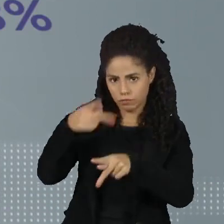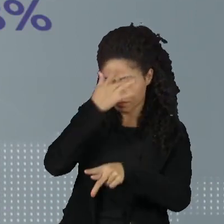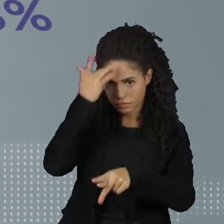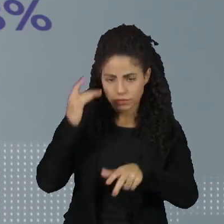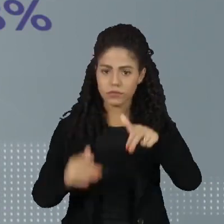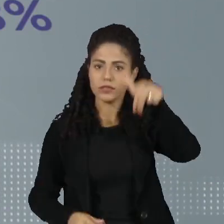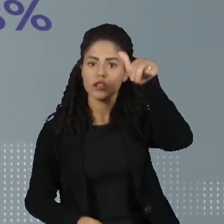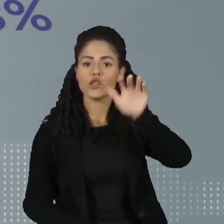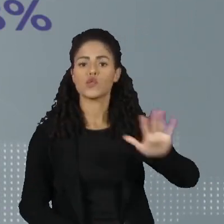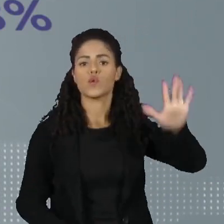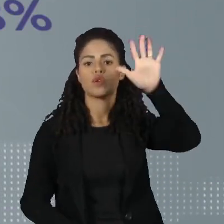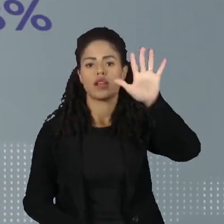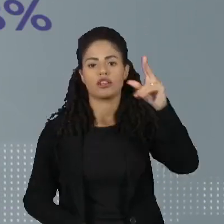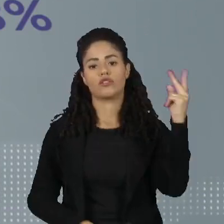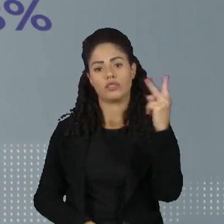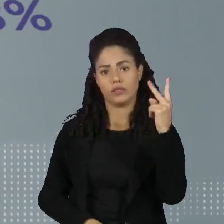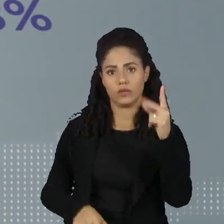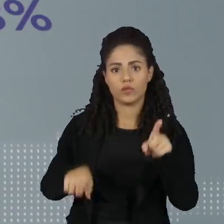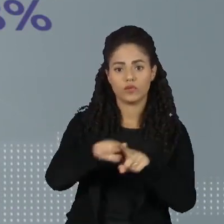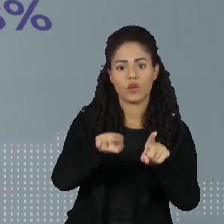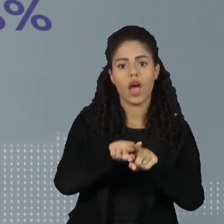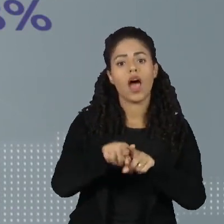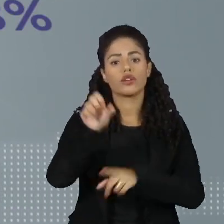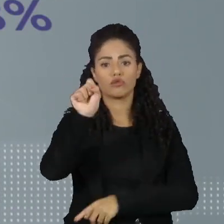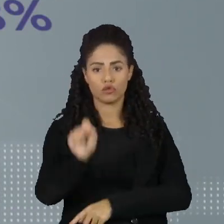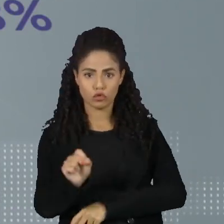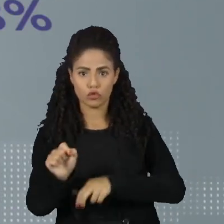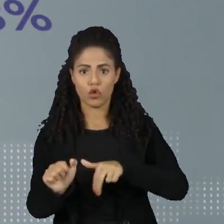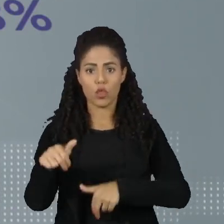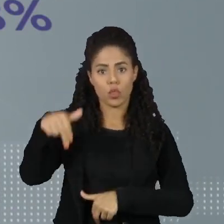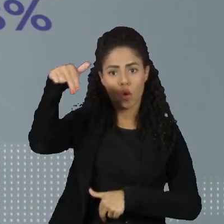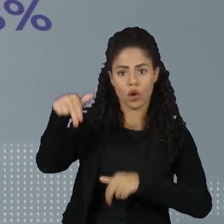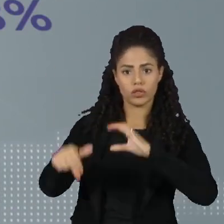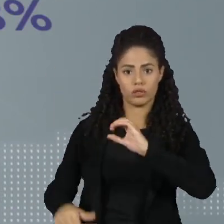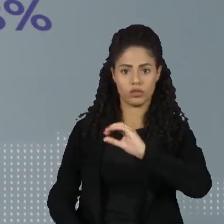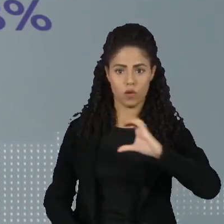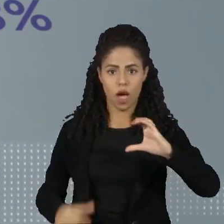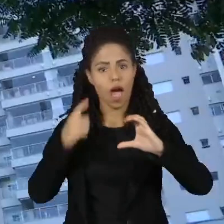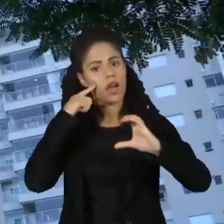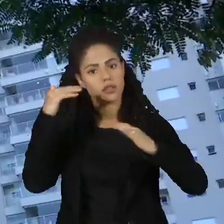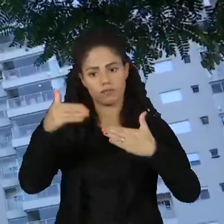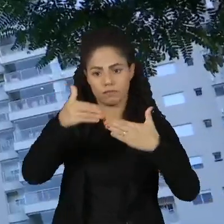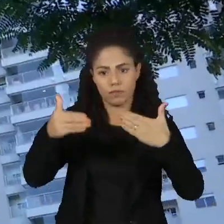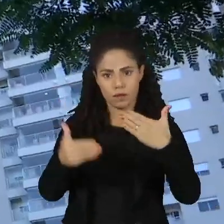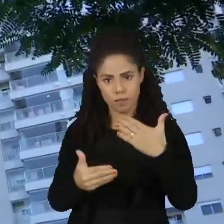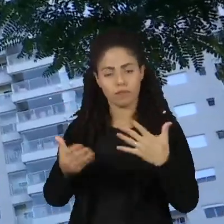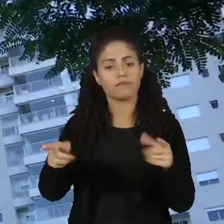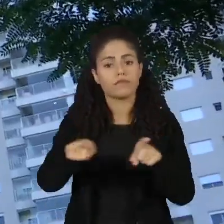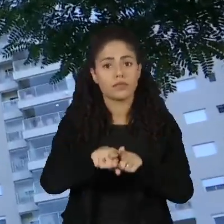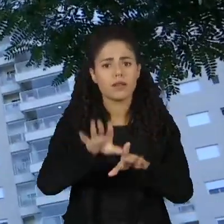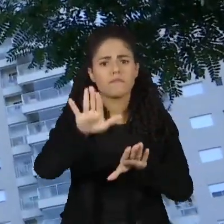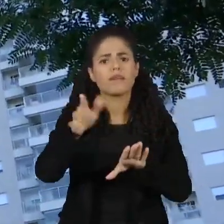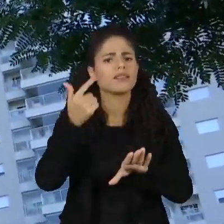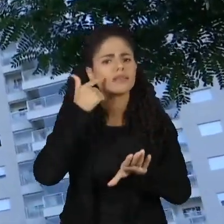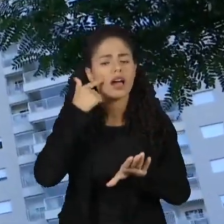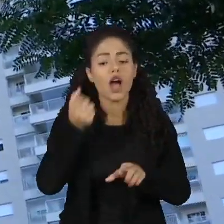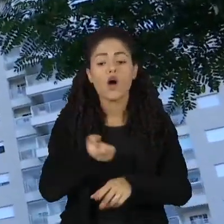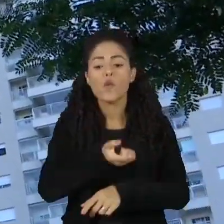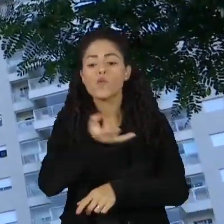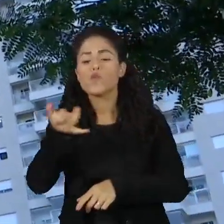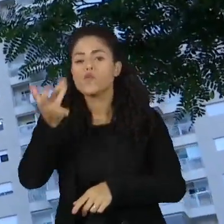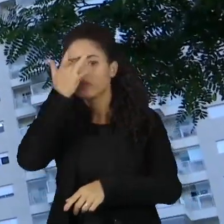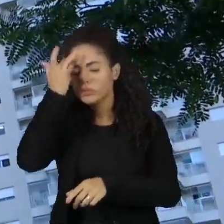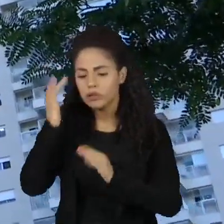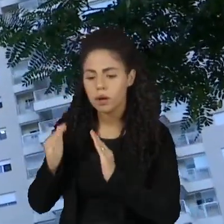Nordeste ocupa a segunda posição. Sul, Norte e Centro-Oeste estão na sequência. Na contramão do número de moradores, o